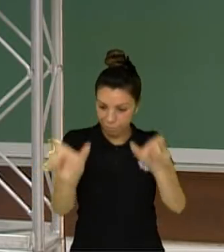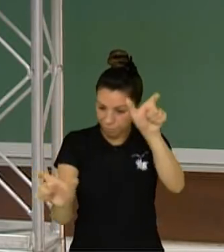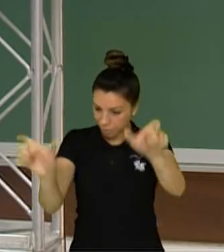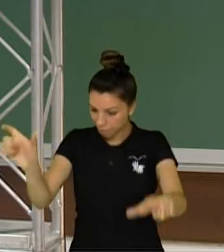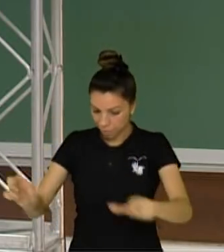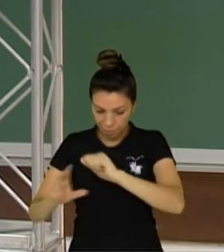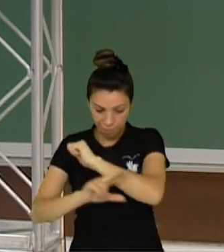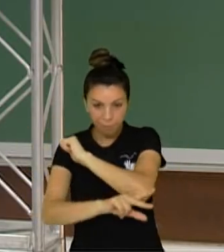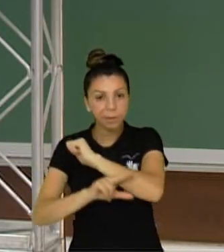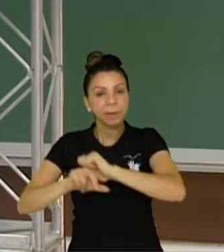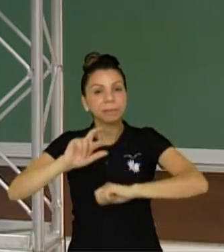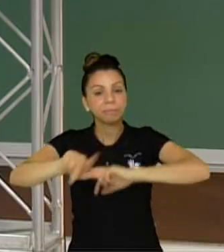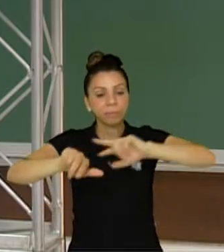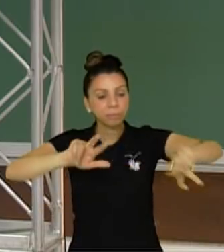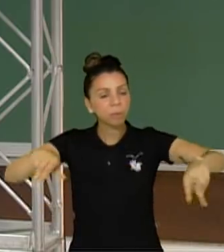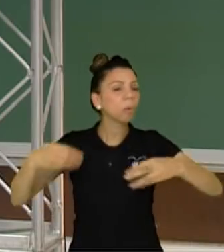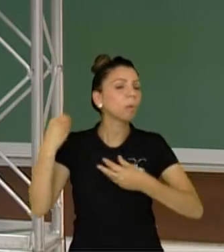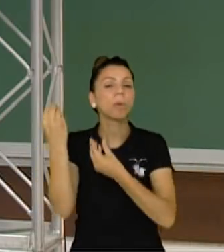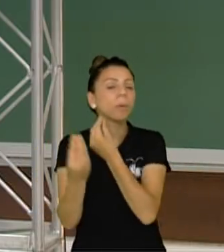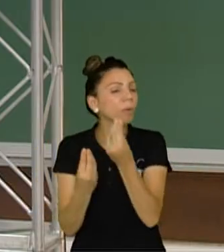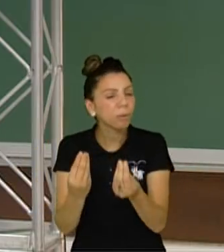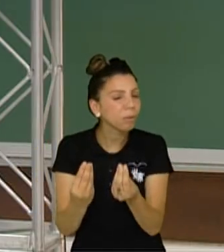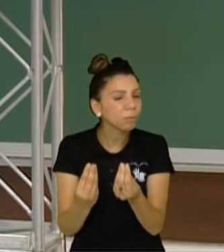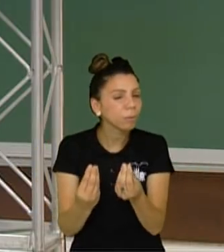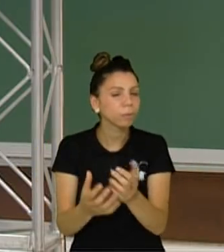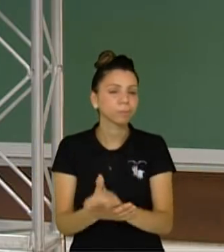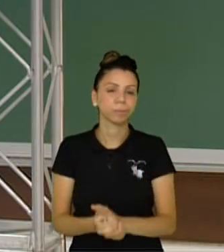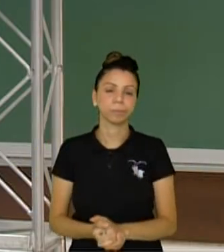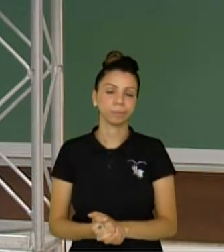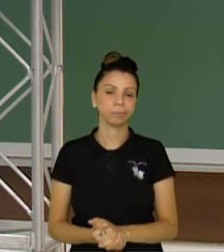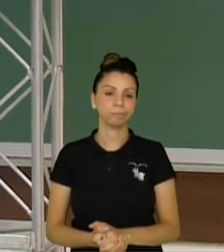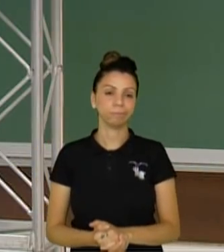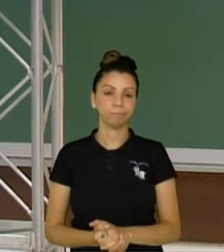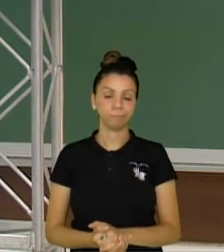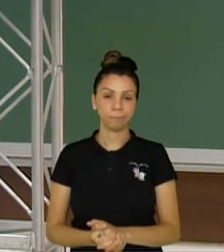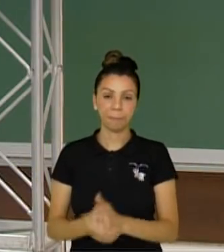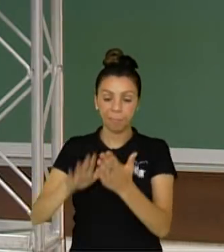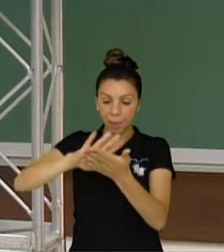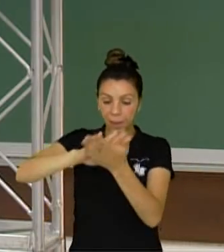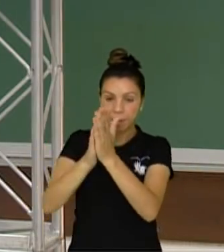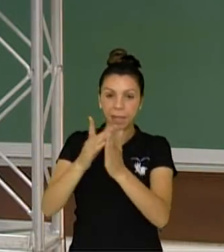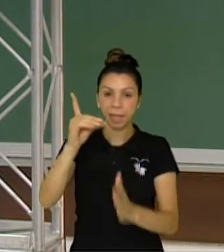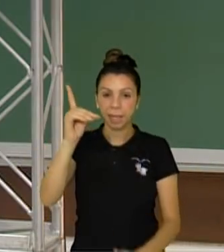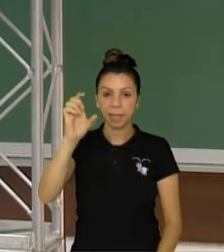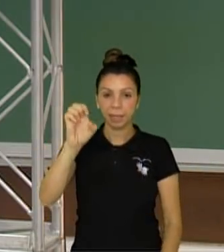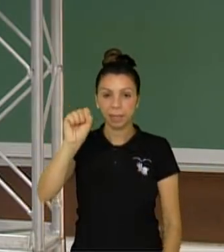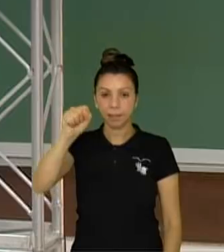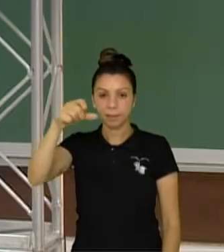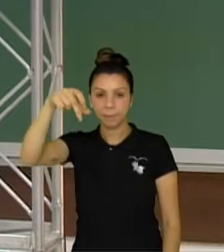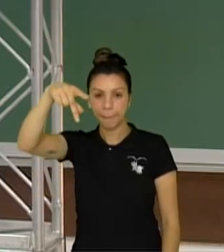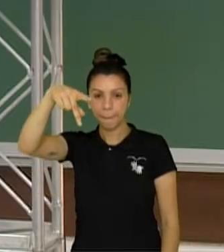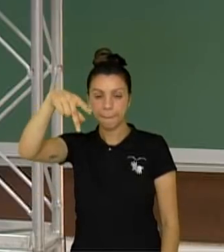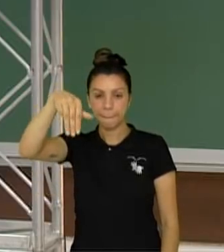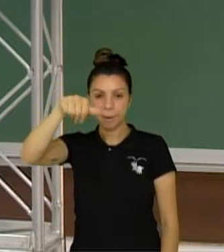diferentes raças humanas. Tá? Então, olha só, desmantelar significa o